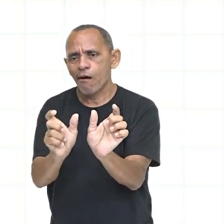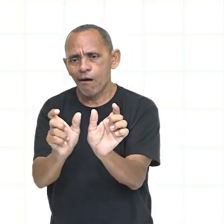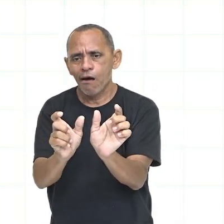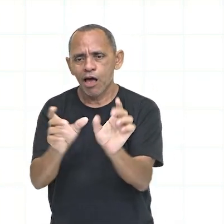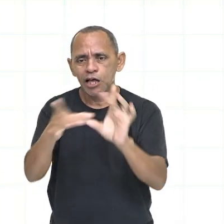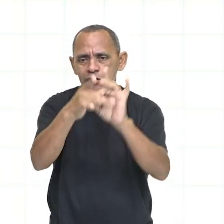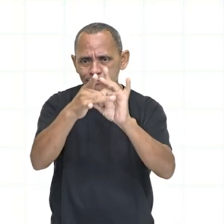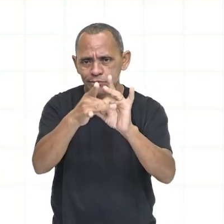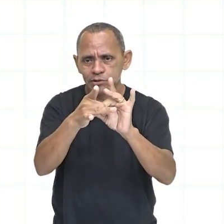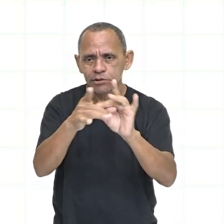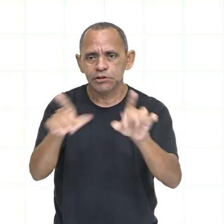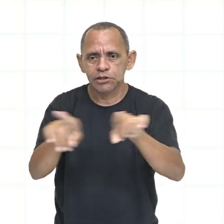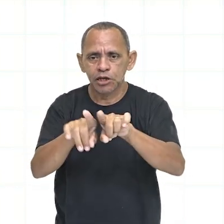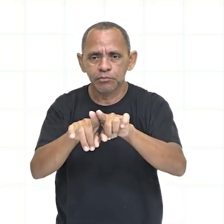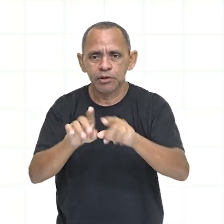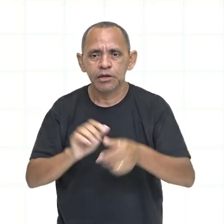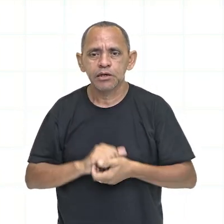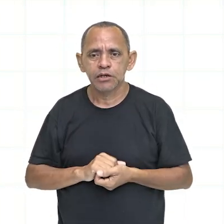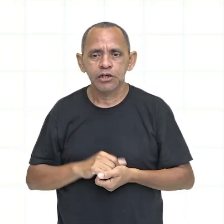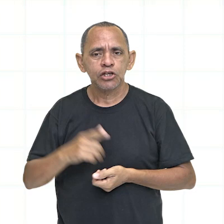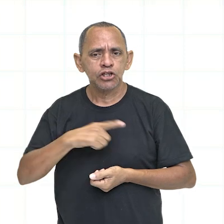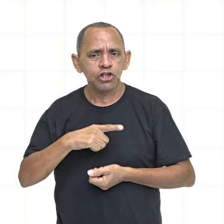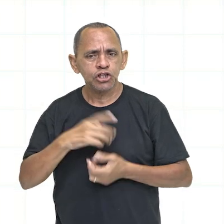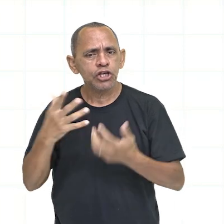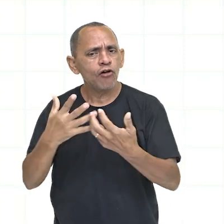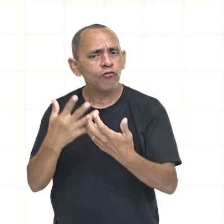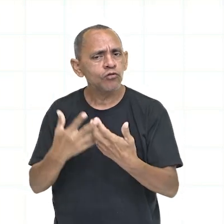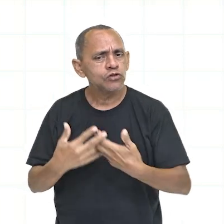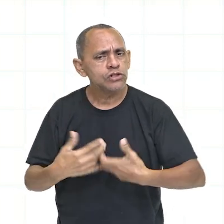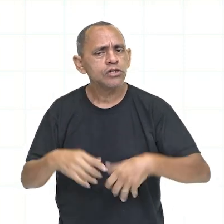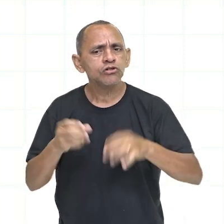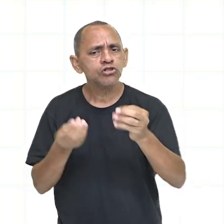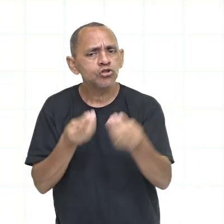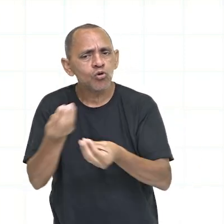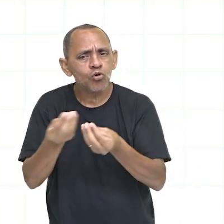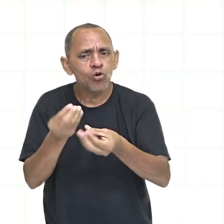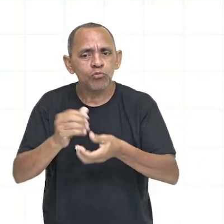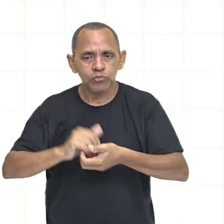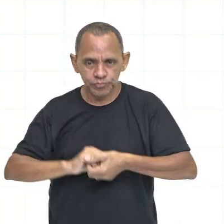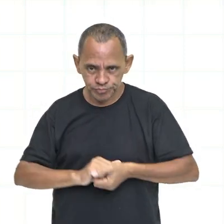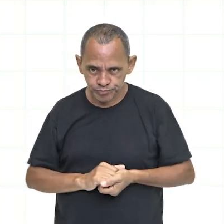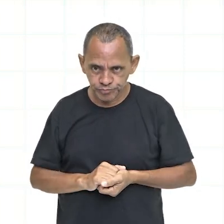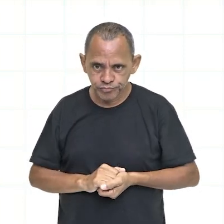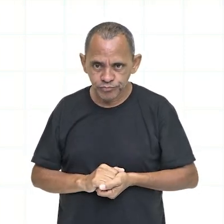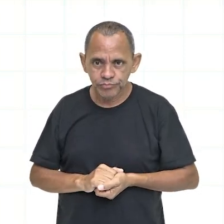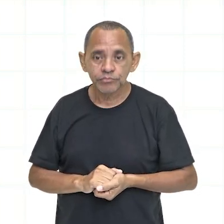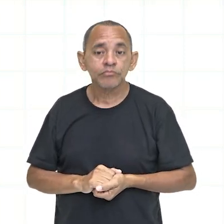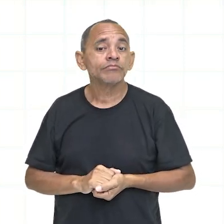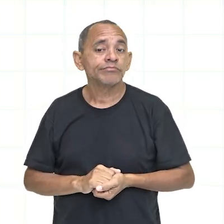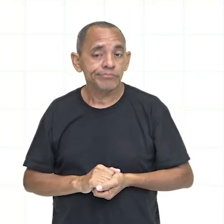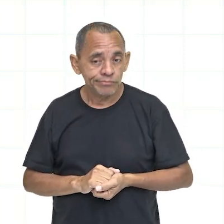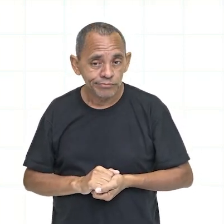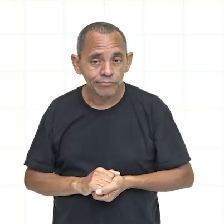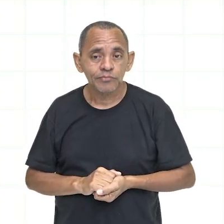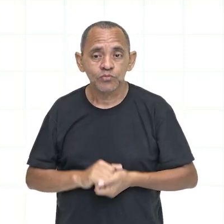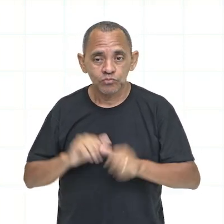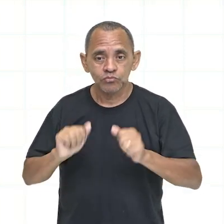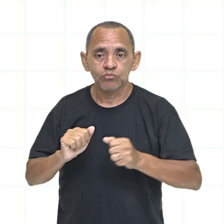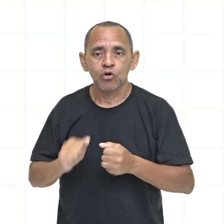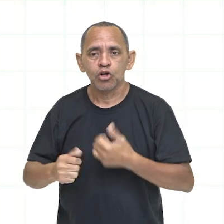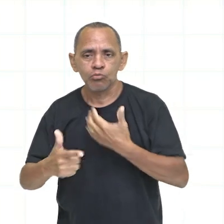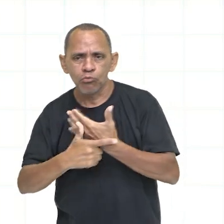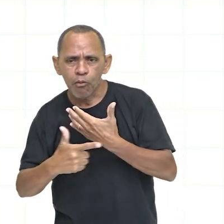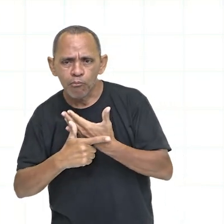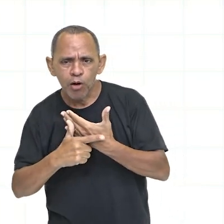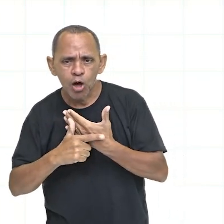eles desempenham, a palavrinha play quer dizer desempenhar, né? Play a crucial role, desempenha um papel fundamental. Role aqui é um